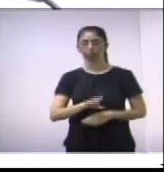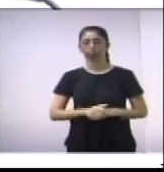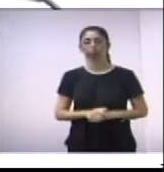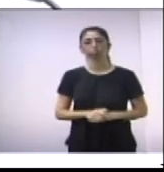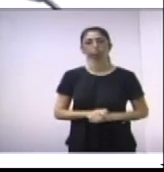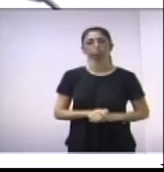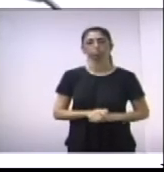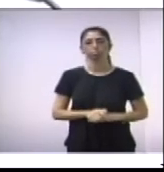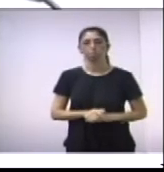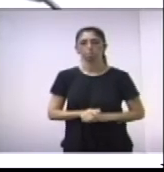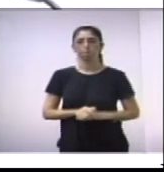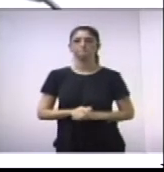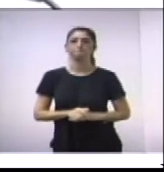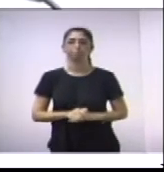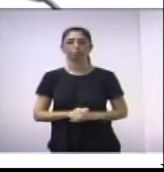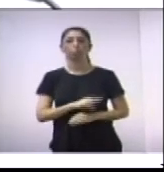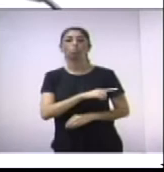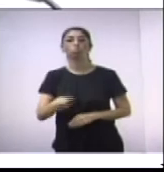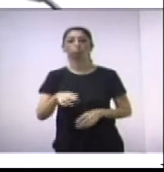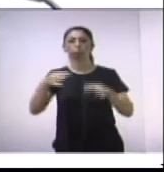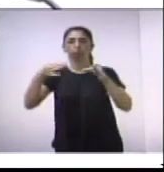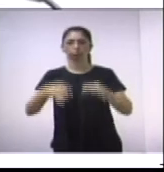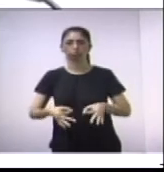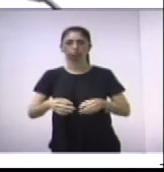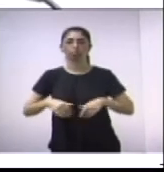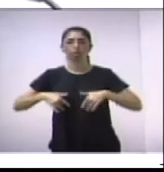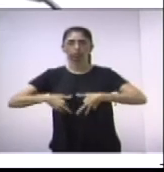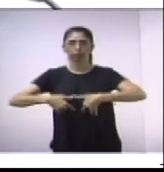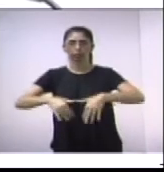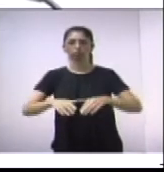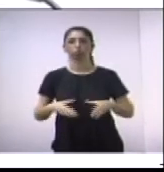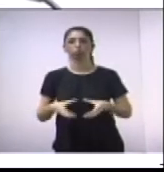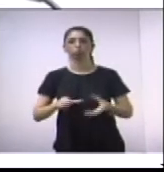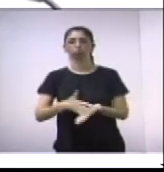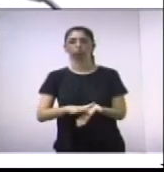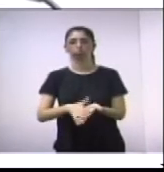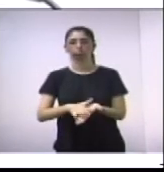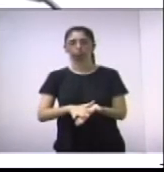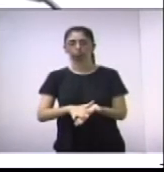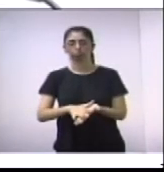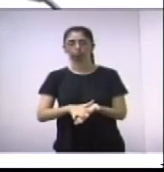a denominação correta é de desfiles de escolas de samba.